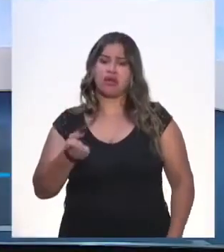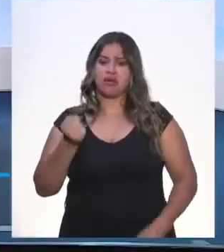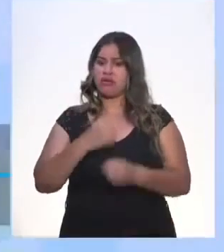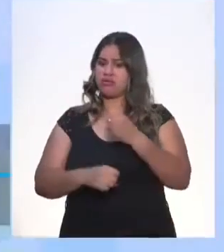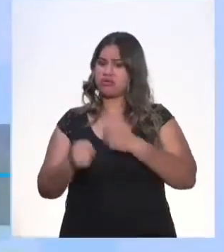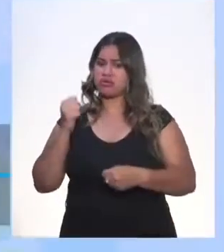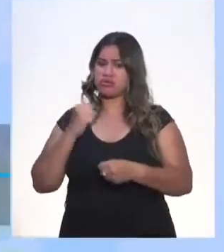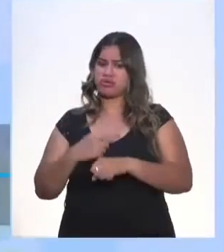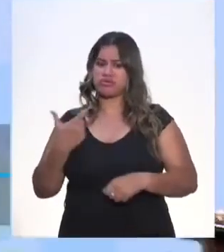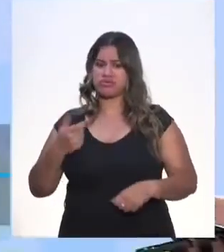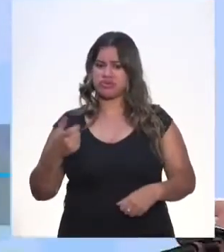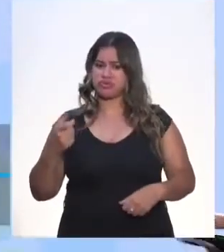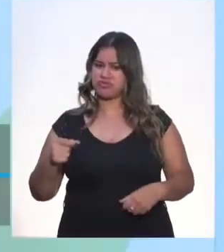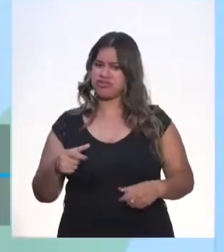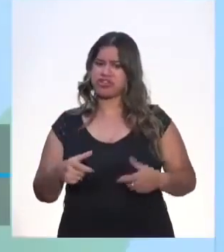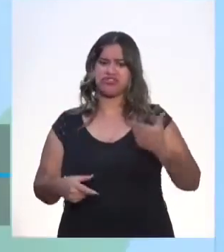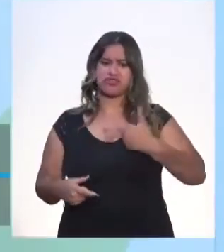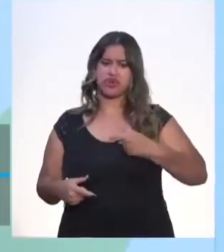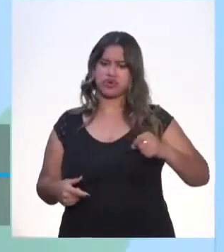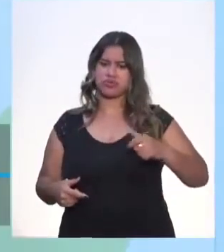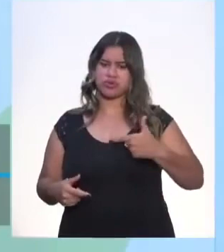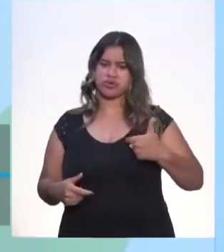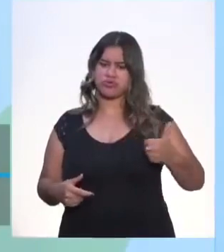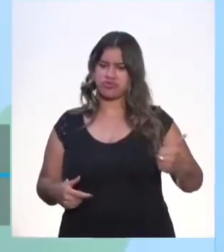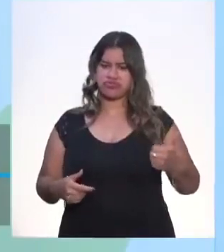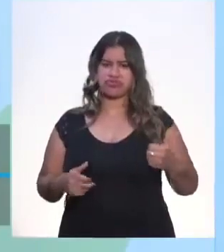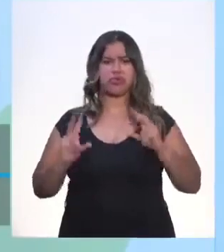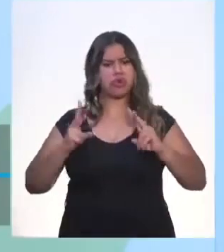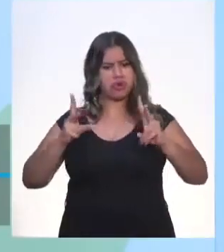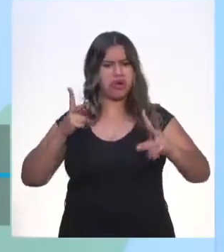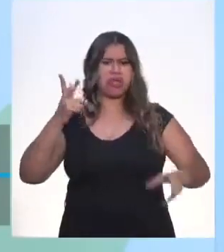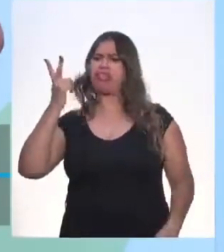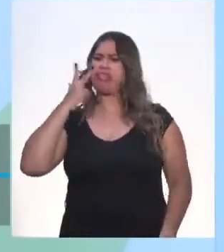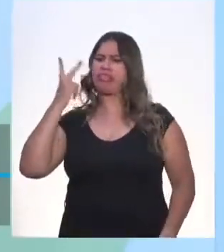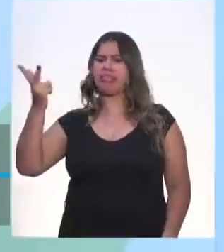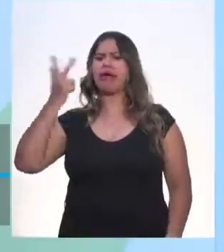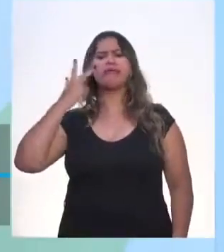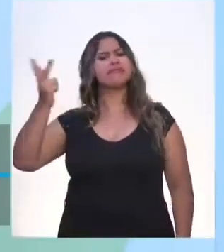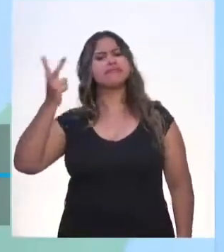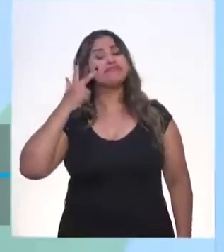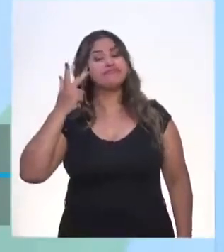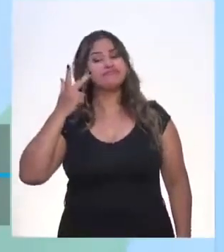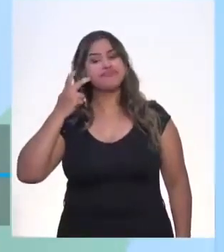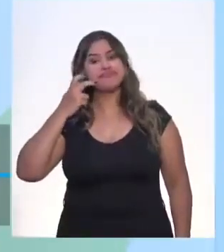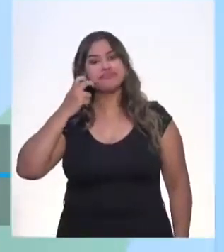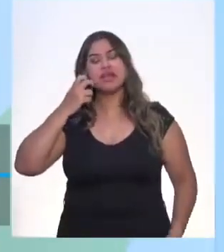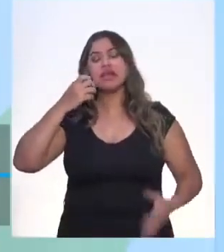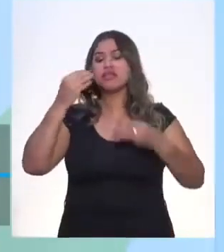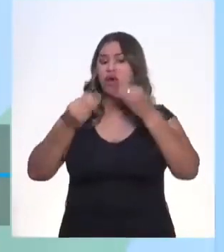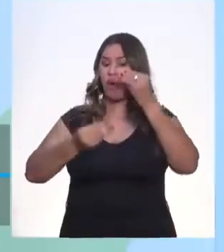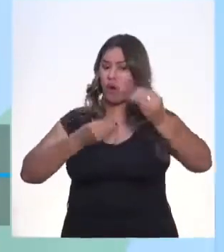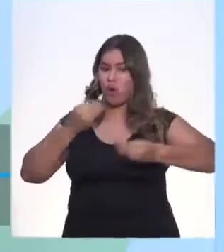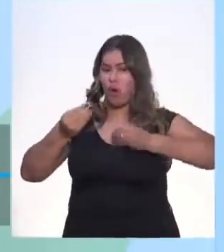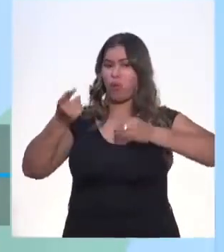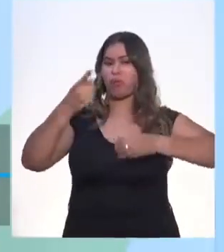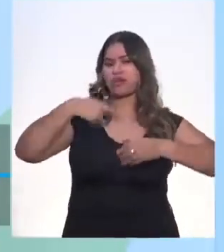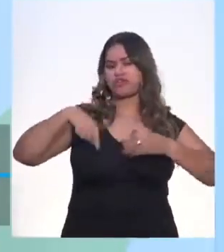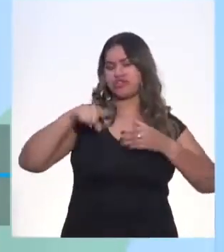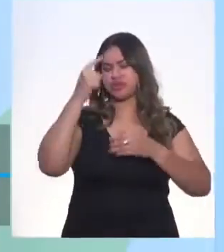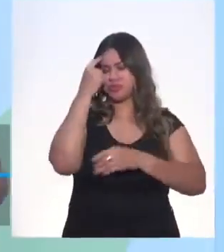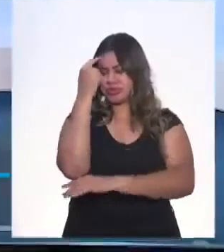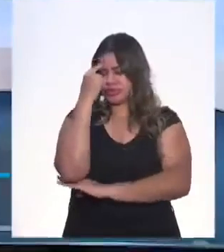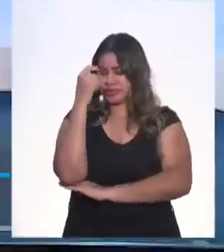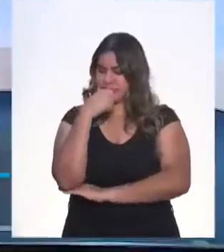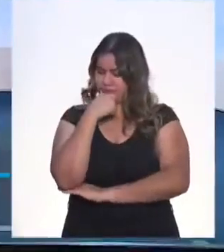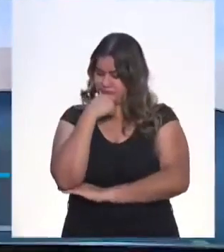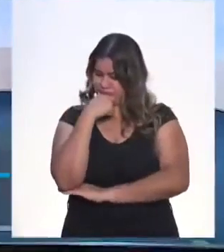estão aqui nesse ano, é natural agora. Isso é super natural, imagina. Então, justamente, quando a gente está dentro de... Vamos pensar assim,